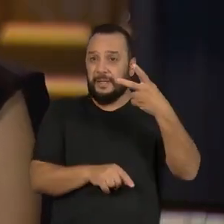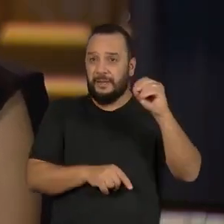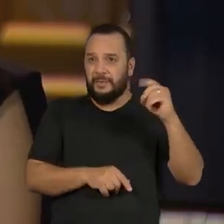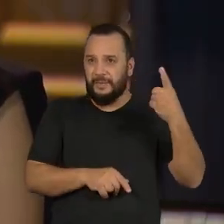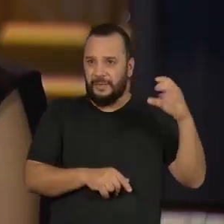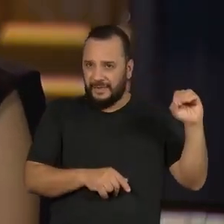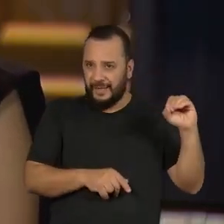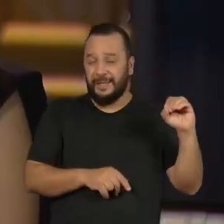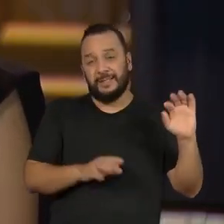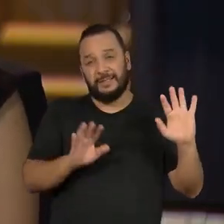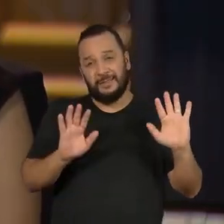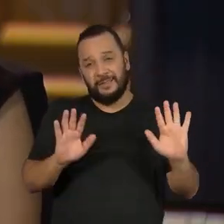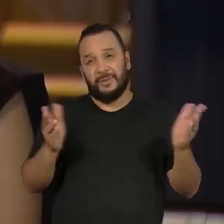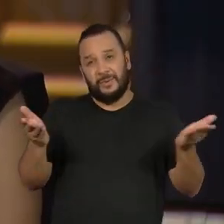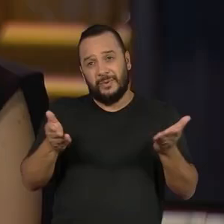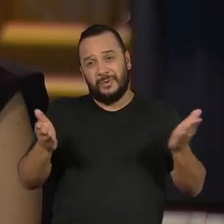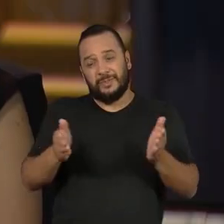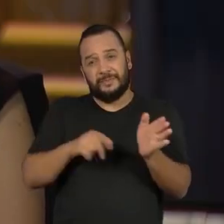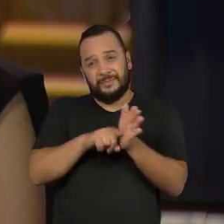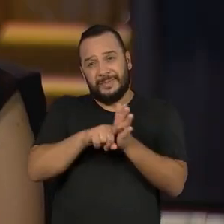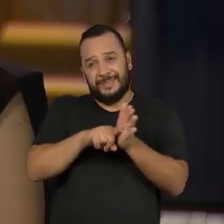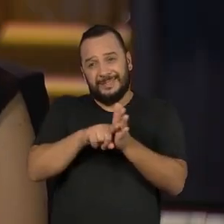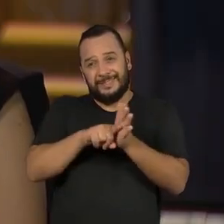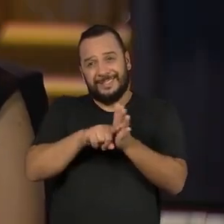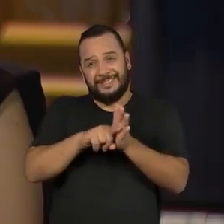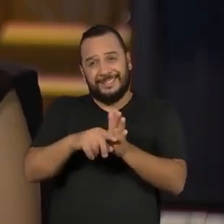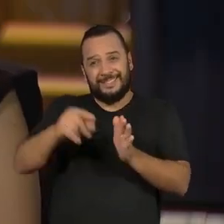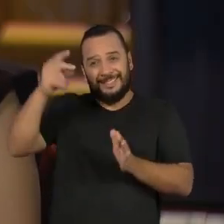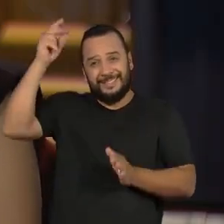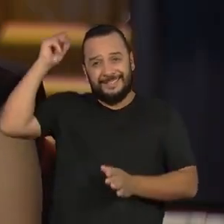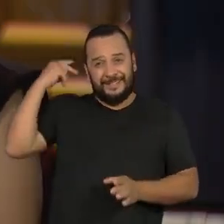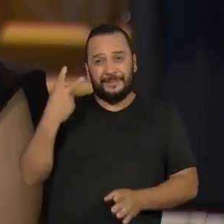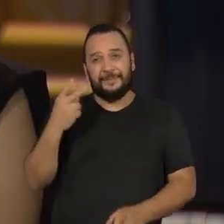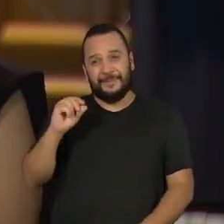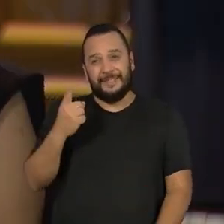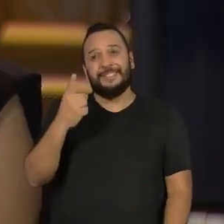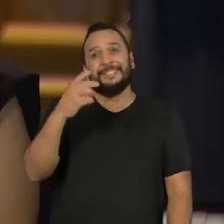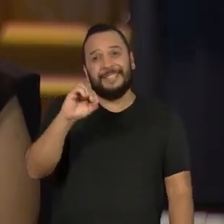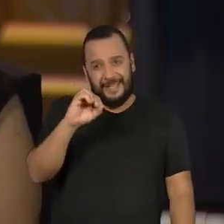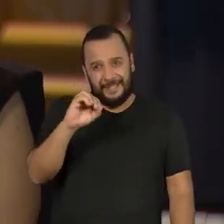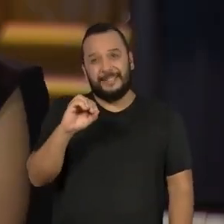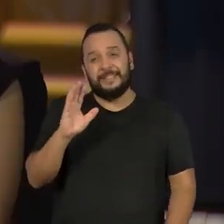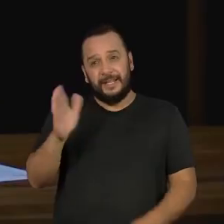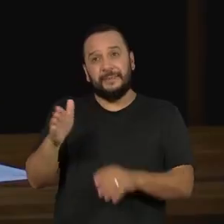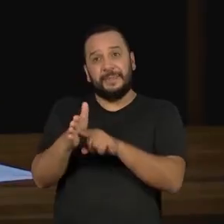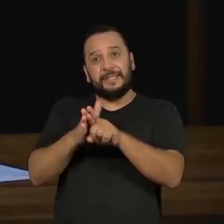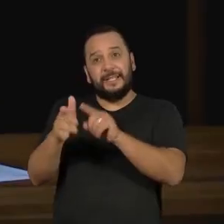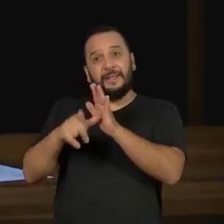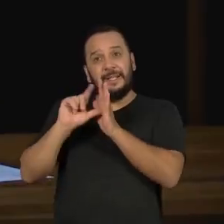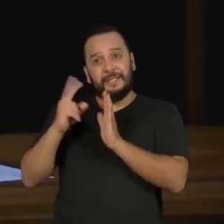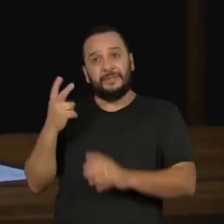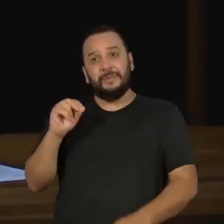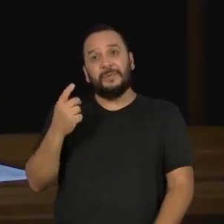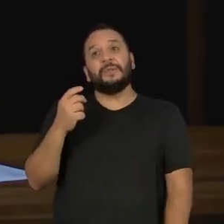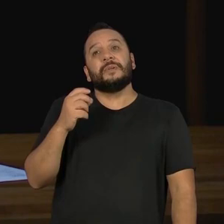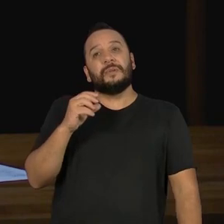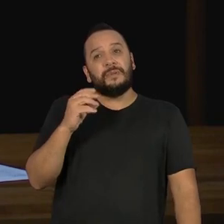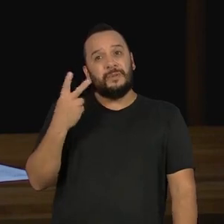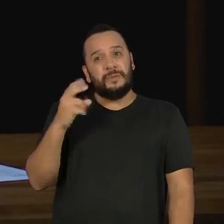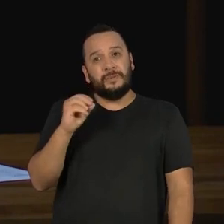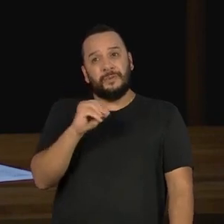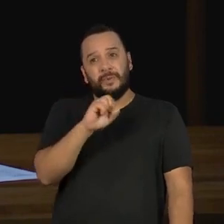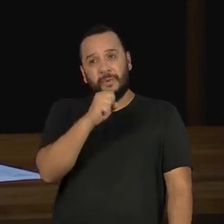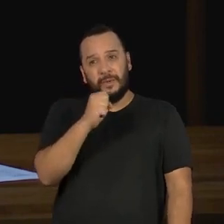dados com os quais trabalhamos hoje são dados do censo de 2010 coletados em 2008 isso porque 2020